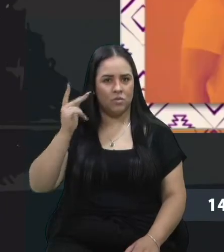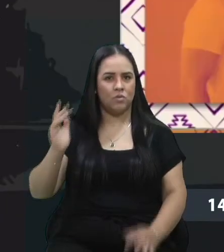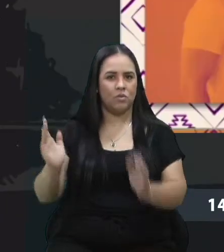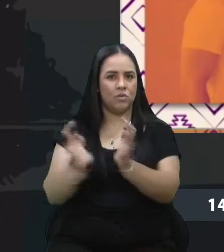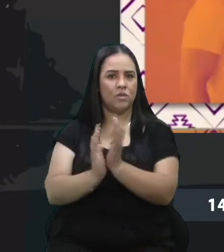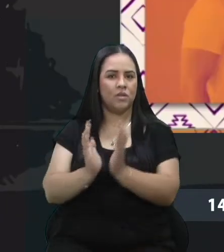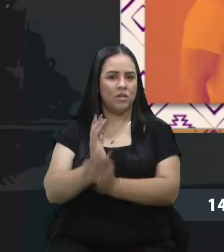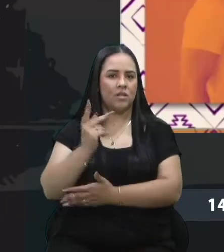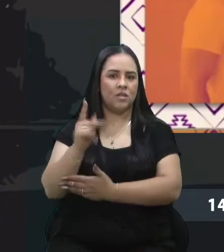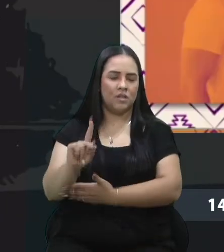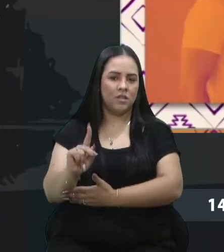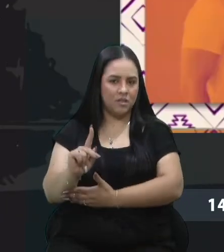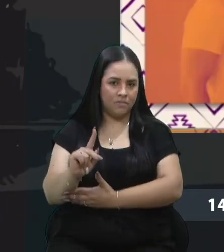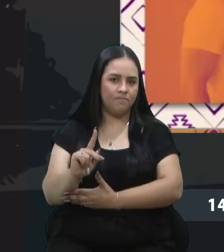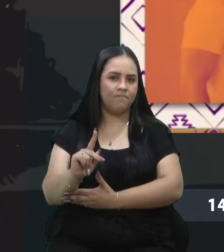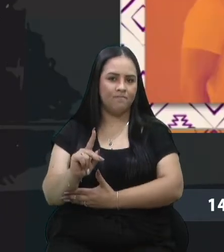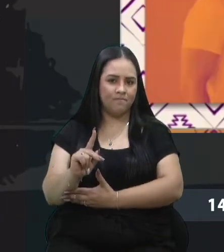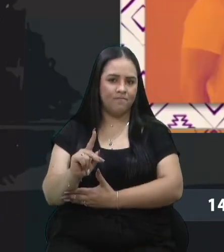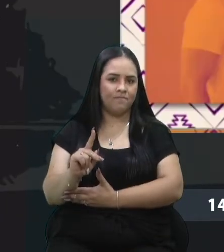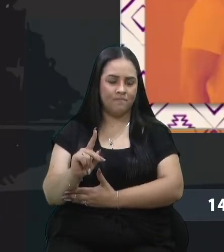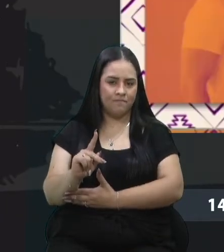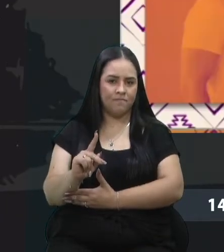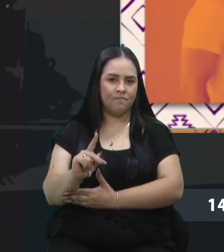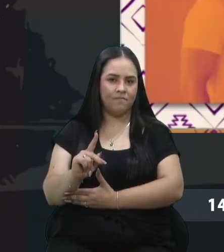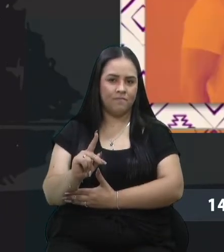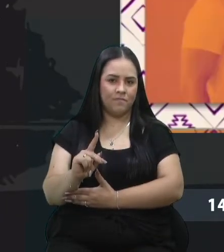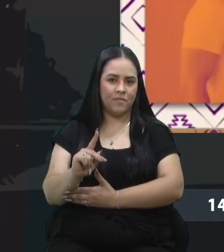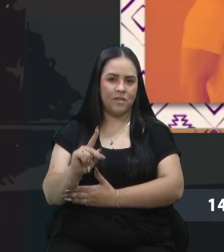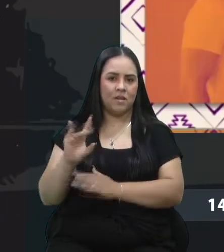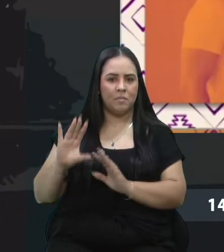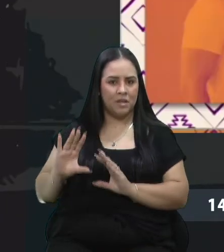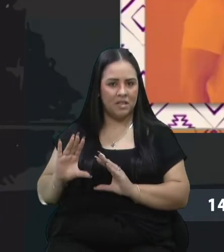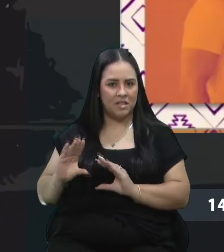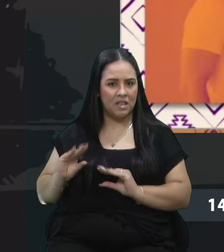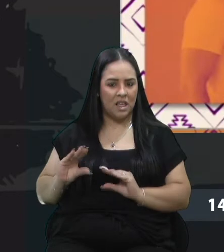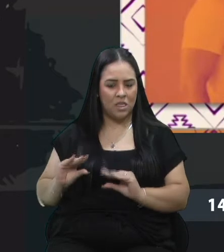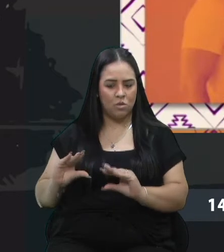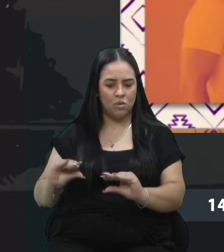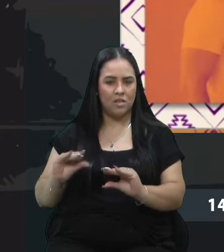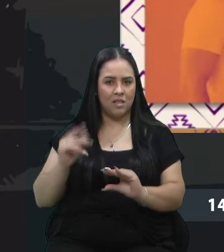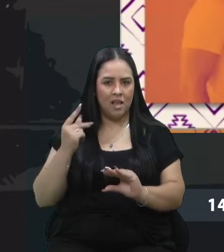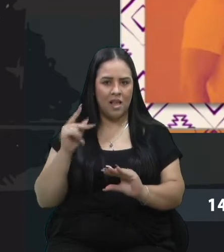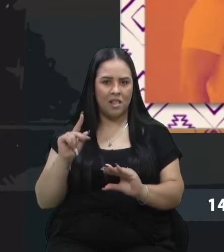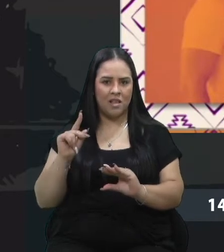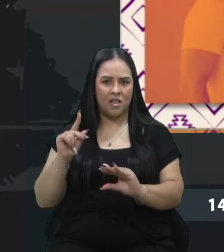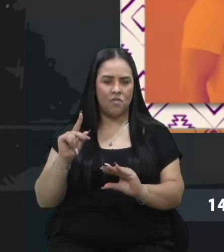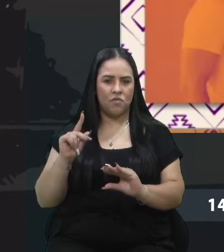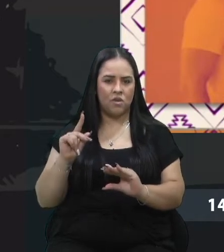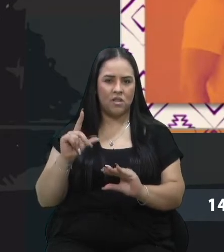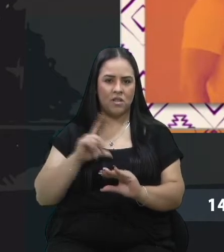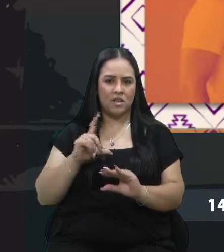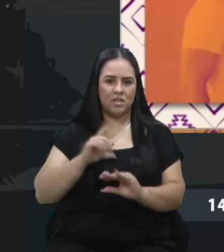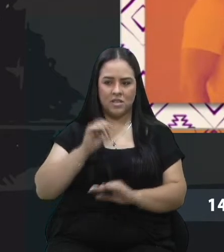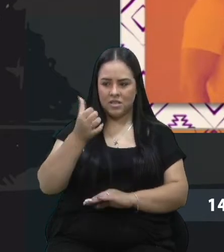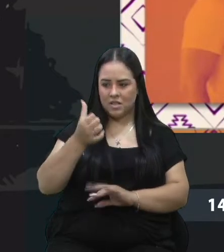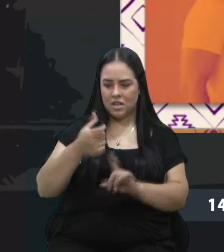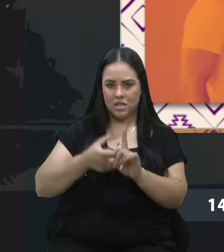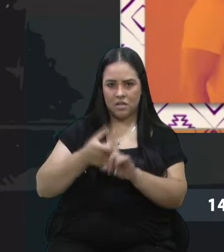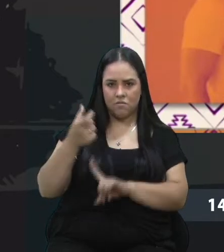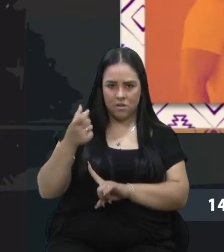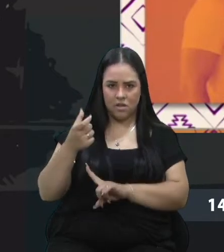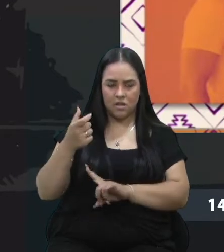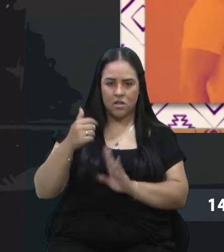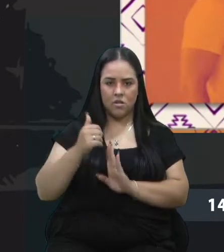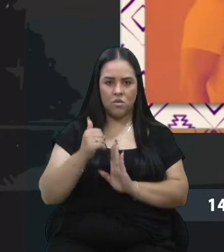dela acabou apalpando a deputada e foi suspenso por 6 meses da Assembleia